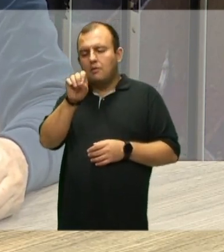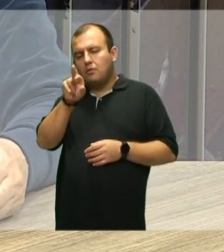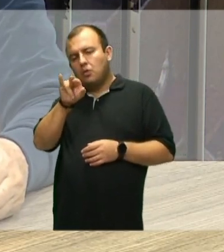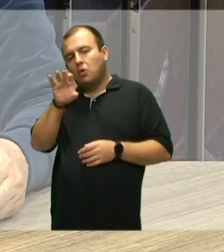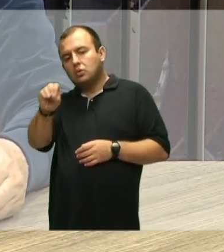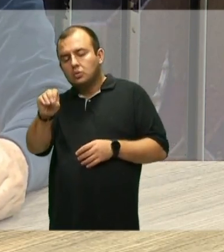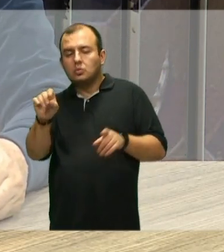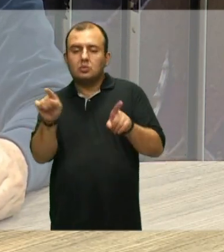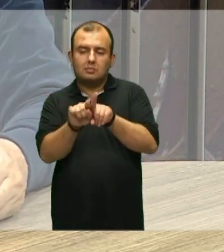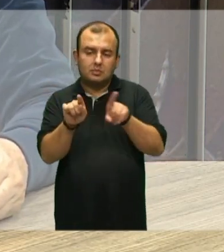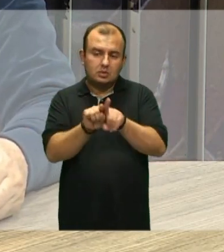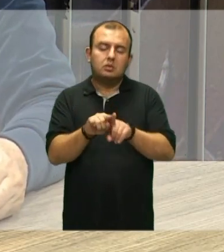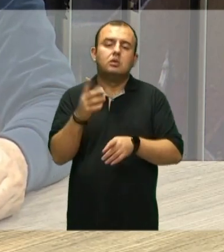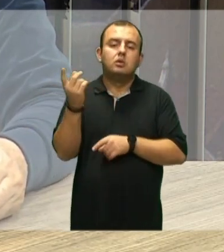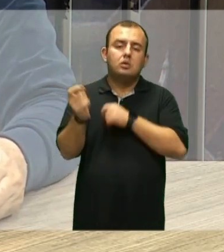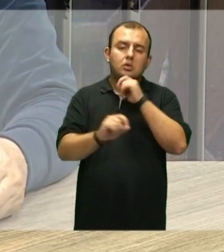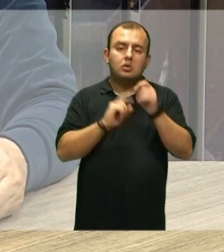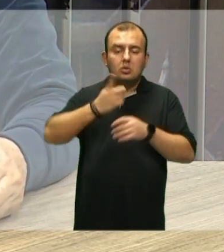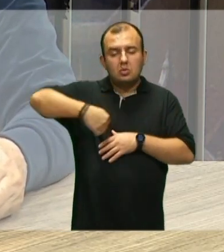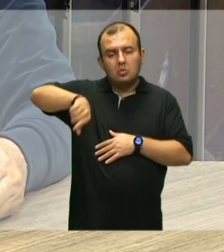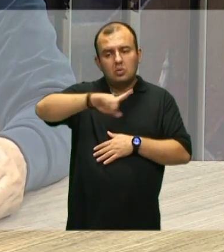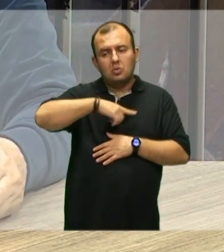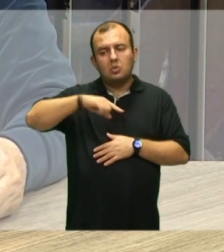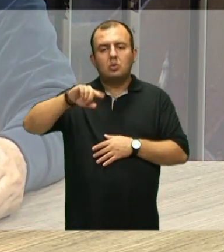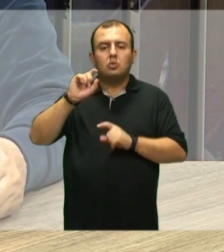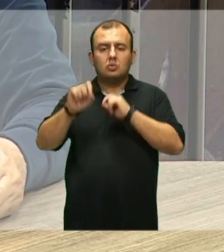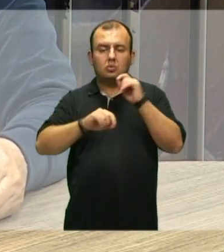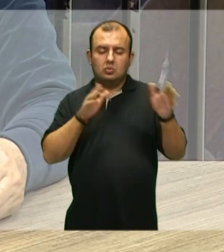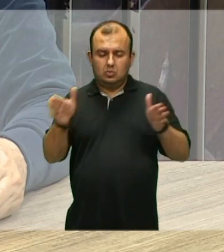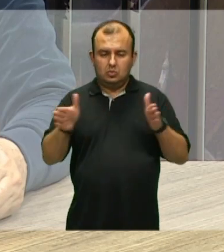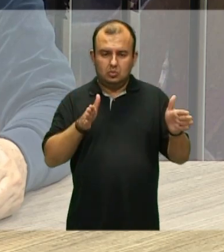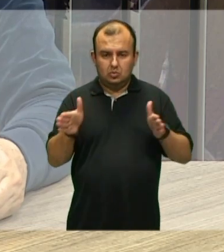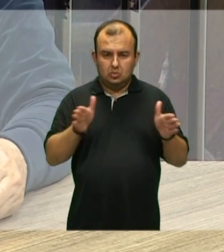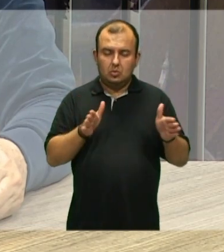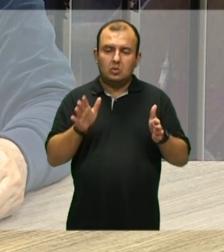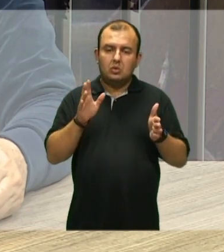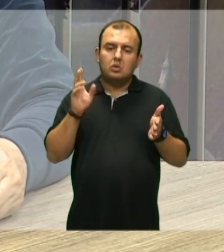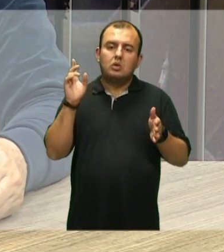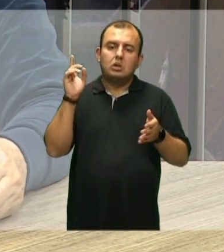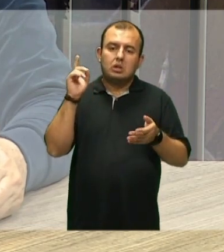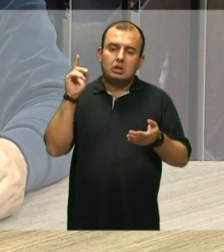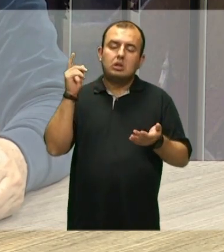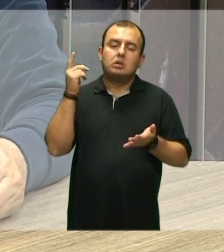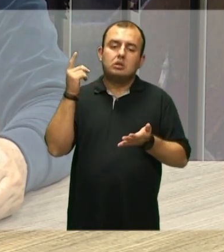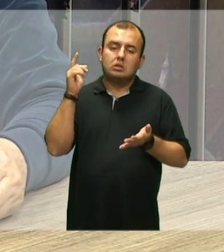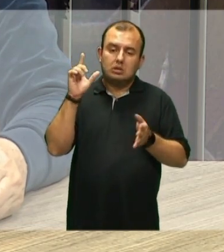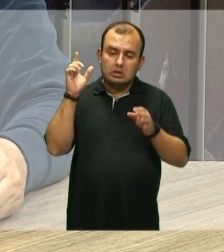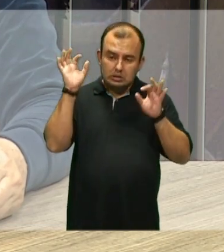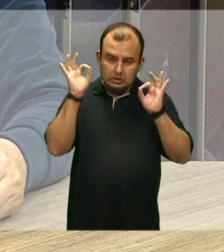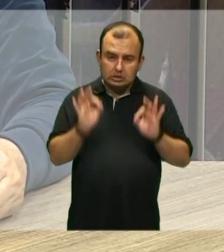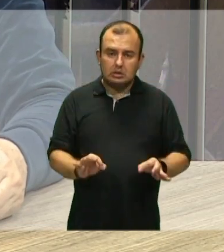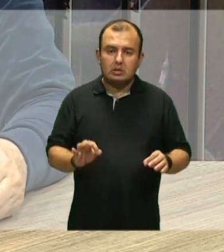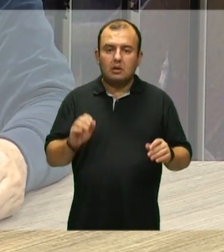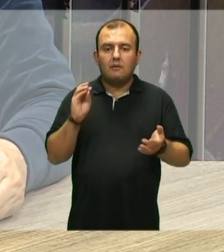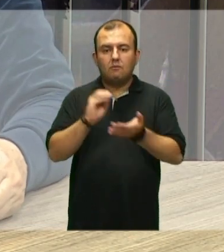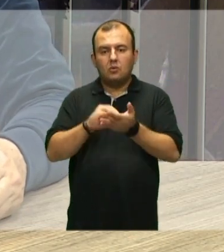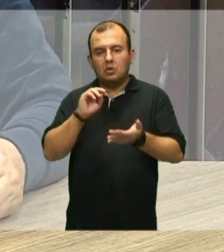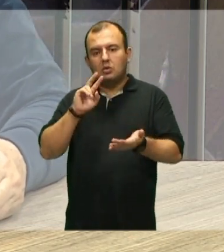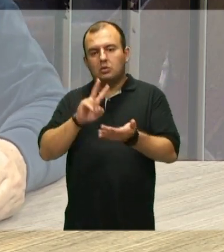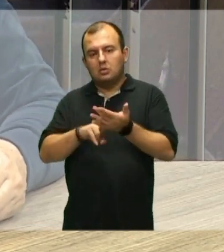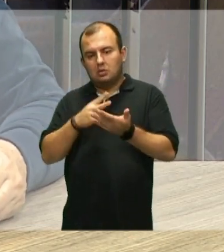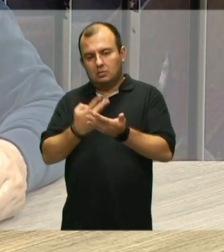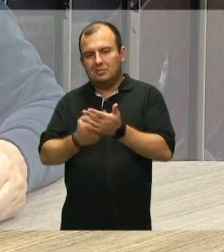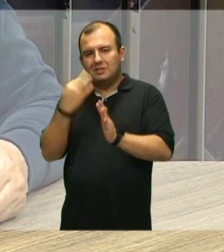e que hoje em dia a gente vê que a gente está numa época muito literal, né? A gente brinca, está faltando interpretação de texto,